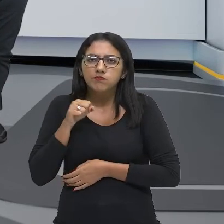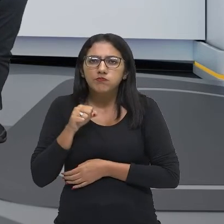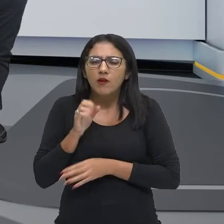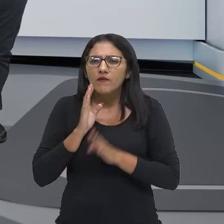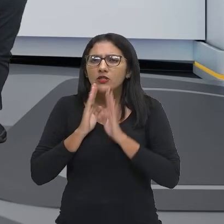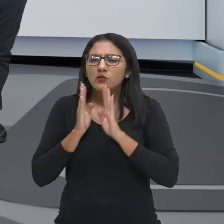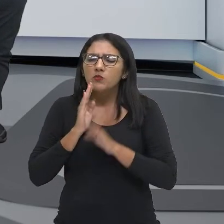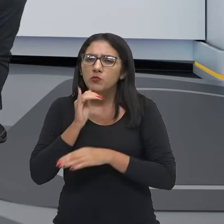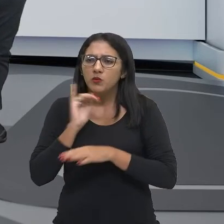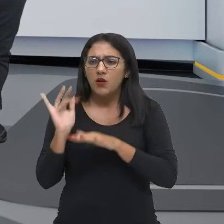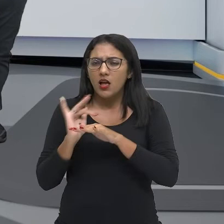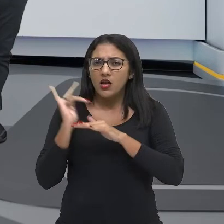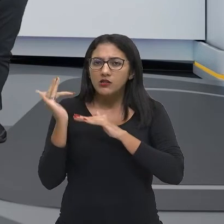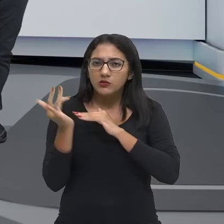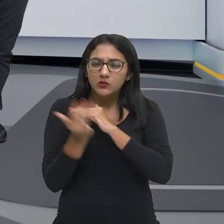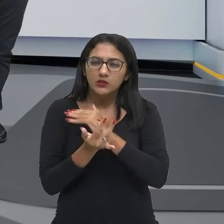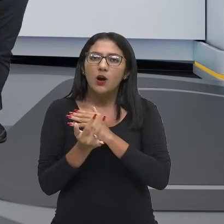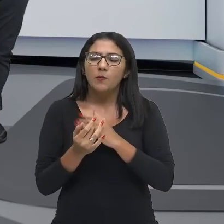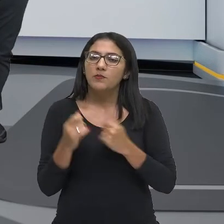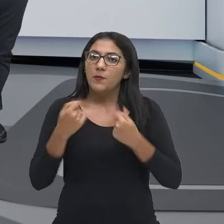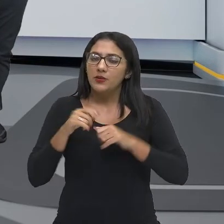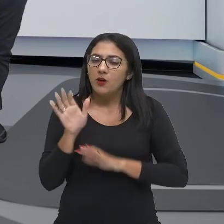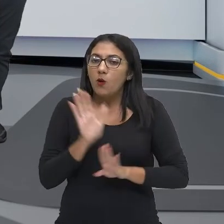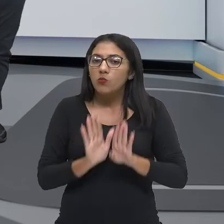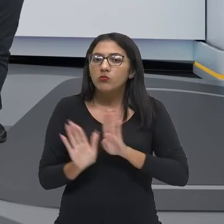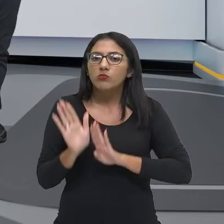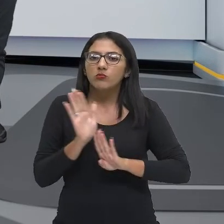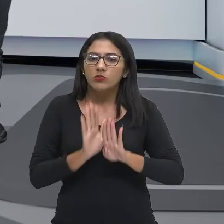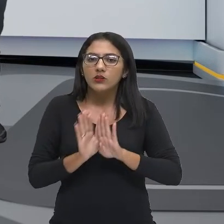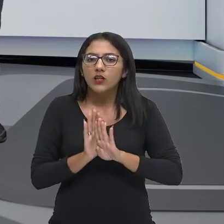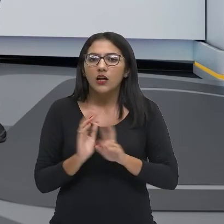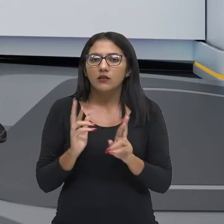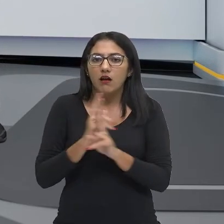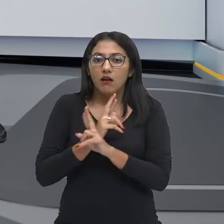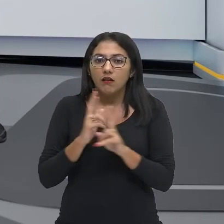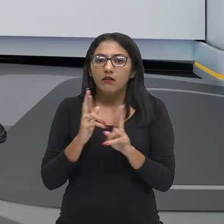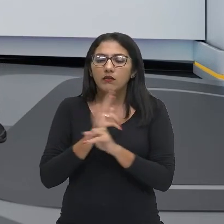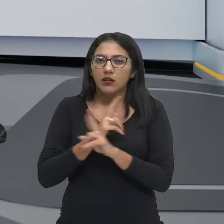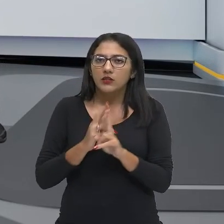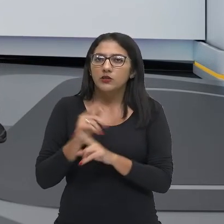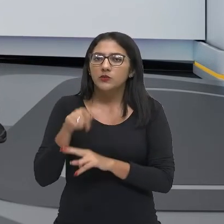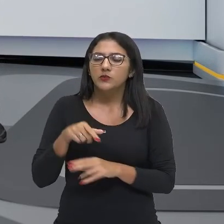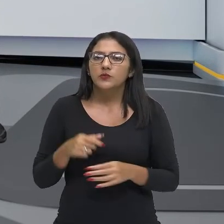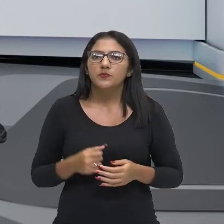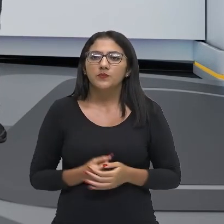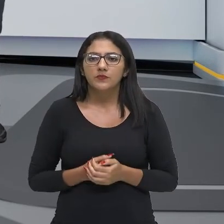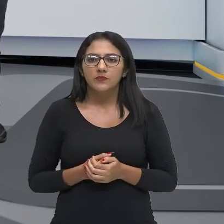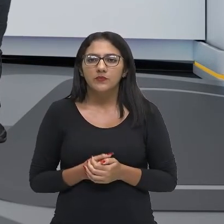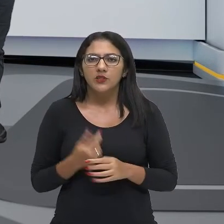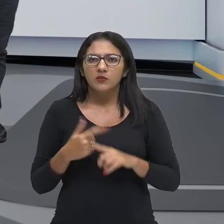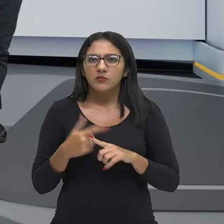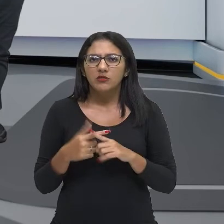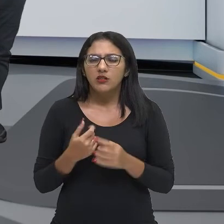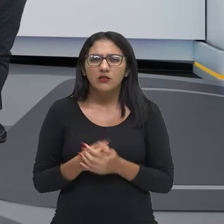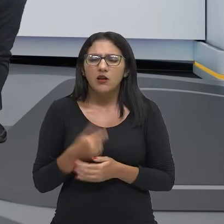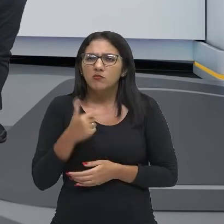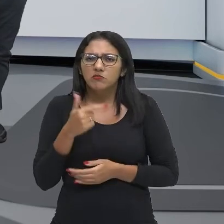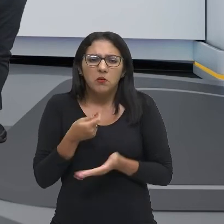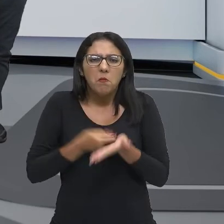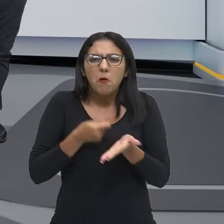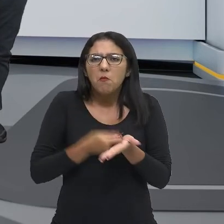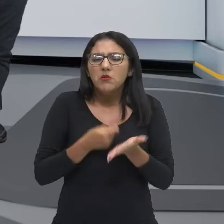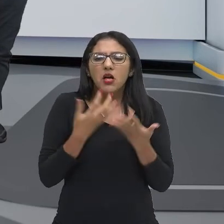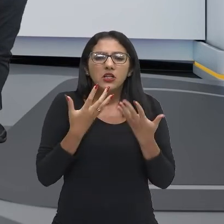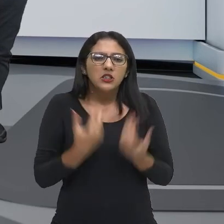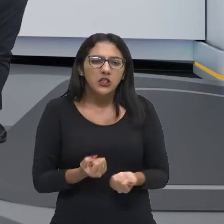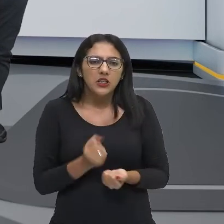amizade nas redes sociais, temos de tomar um certo cuidado com relação a isso, pois ninguém é obrigado a aceitar